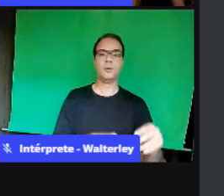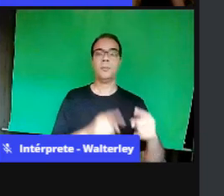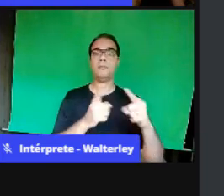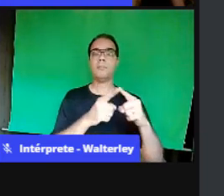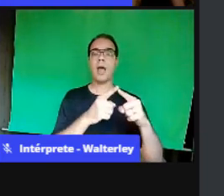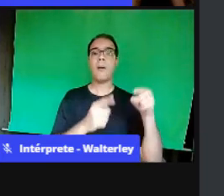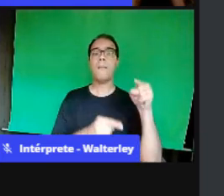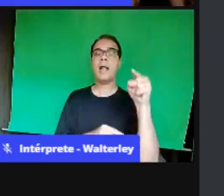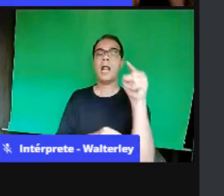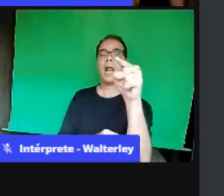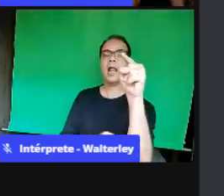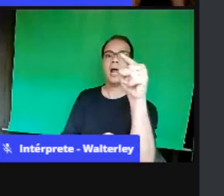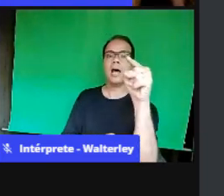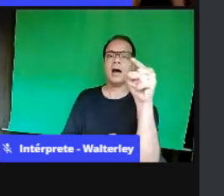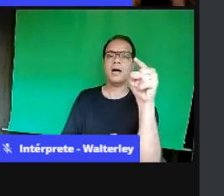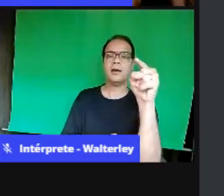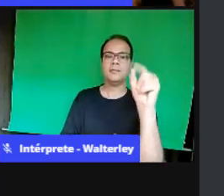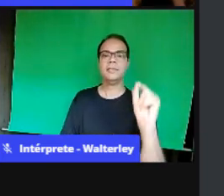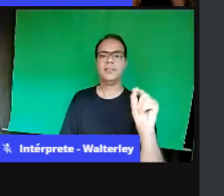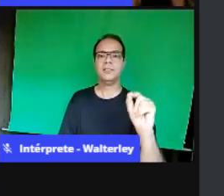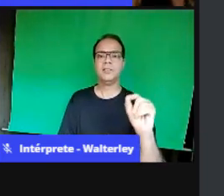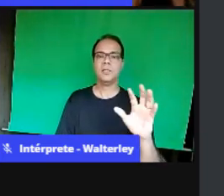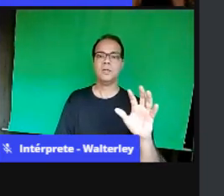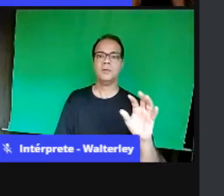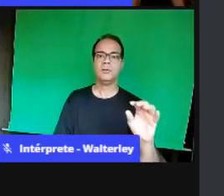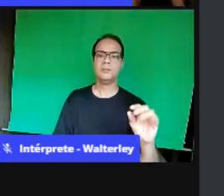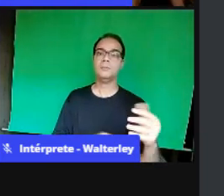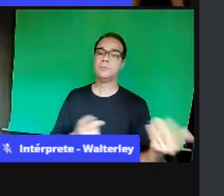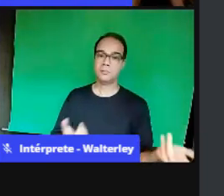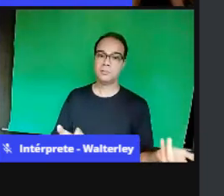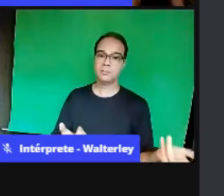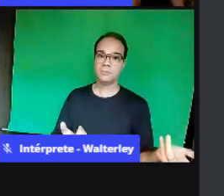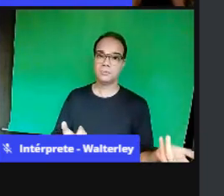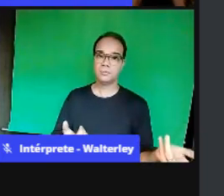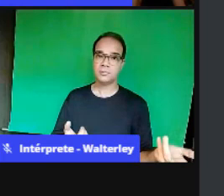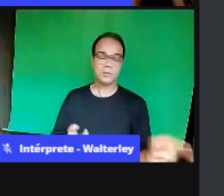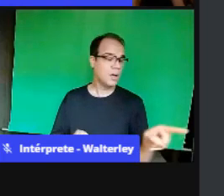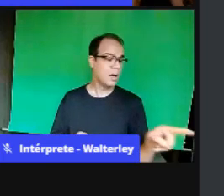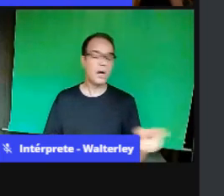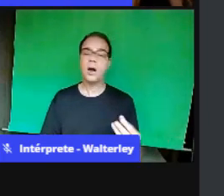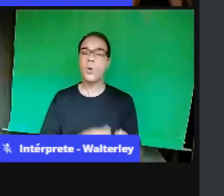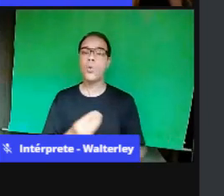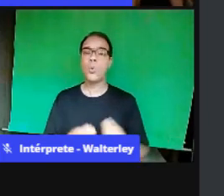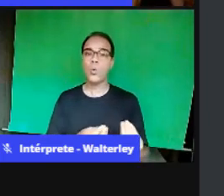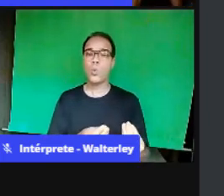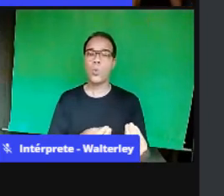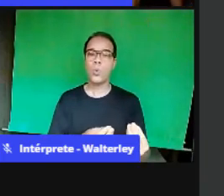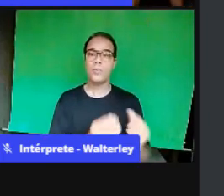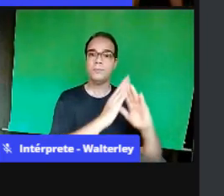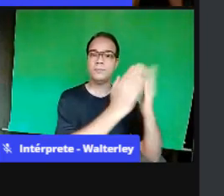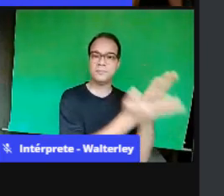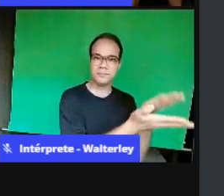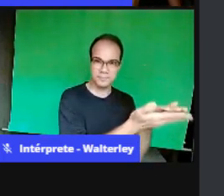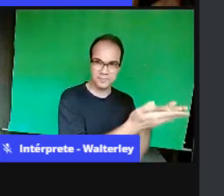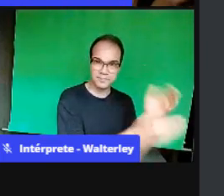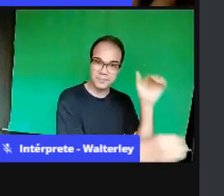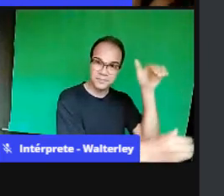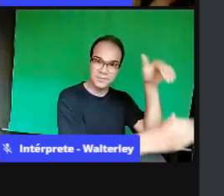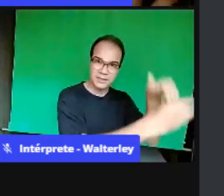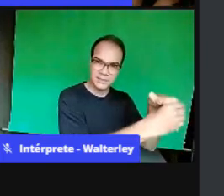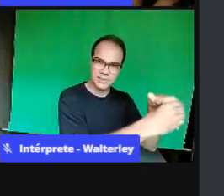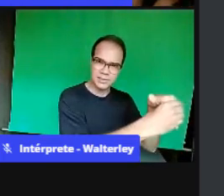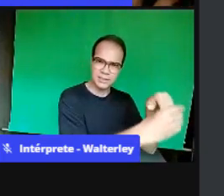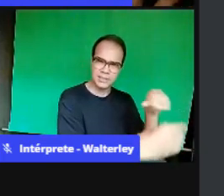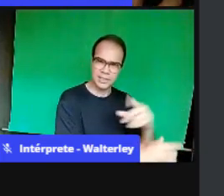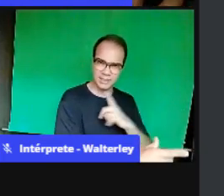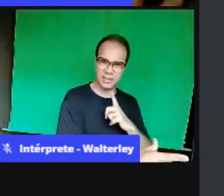linguagem. Como é o convívio social desse indivíduo dentro dessa unidade? Ele interage,